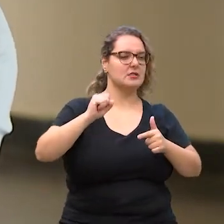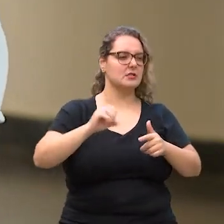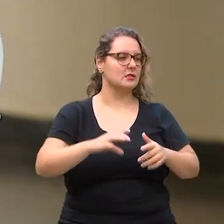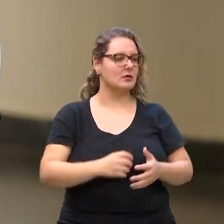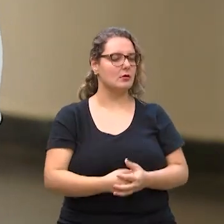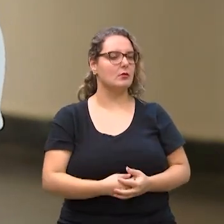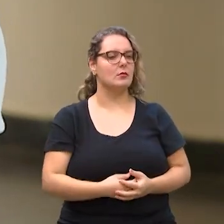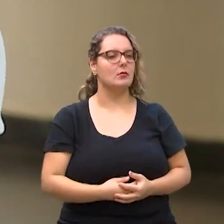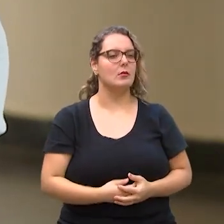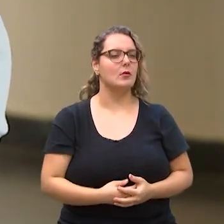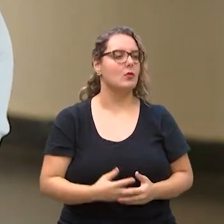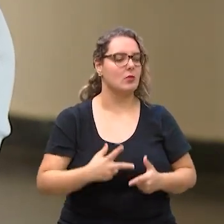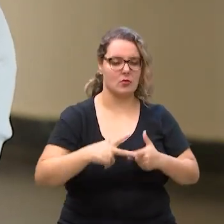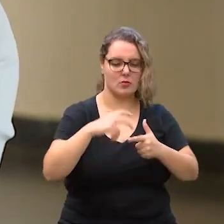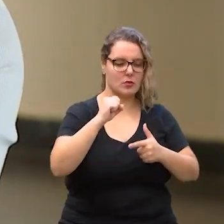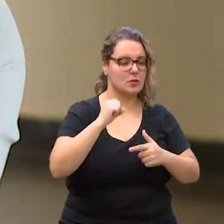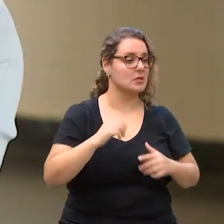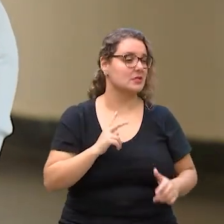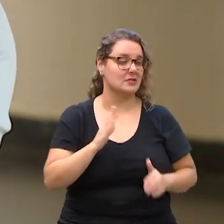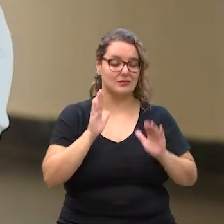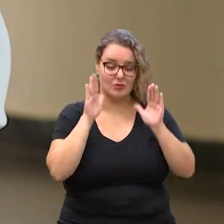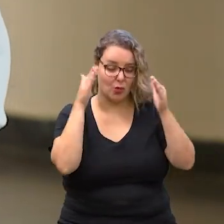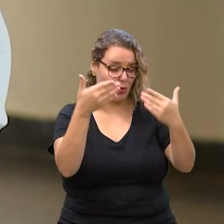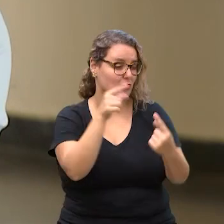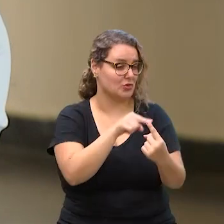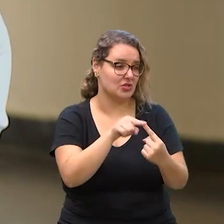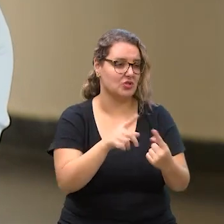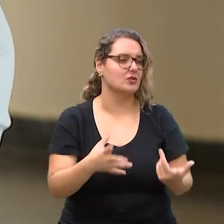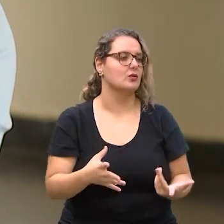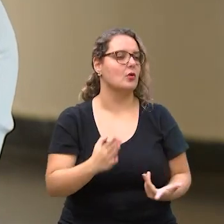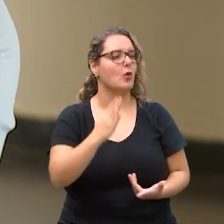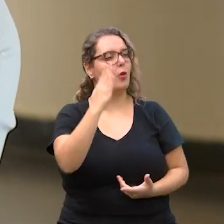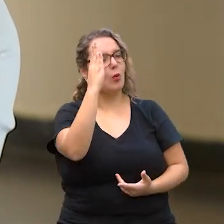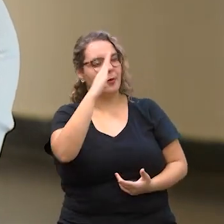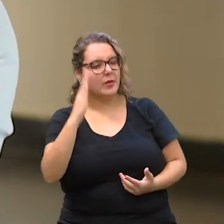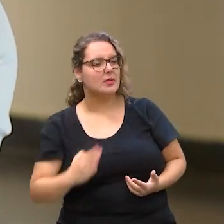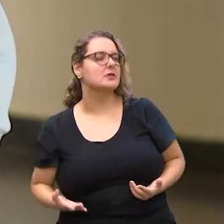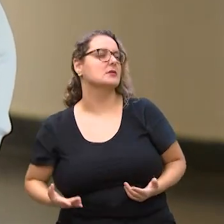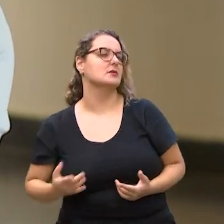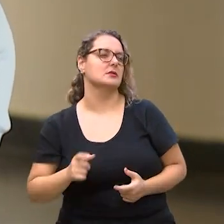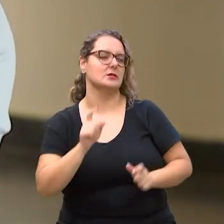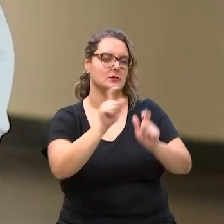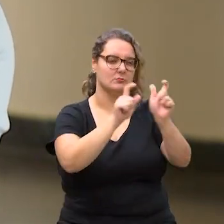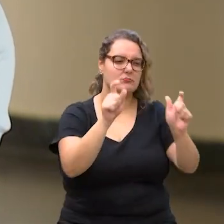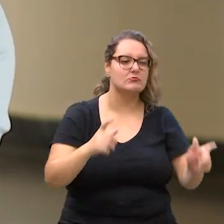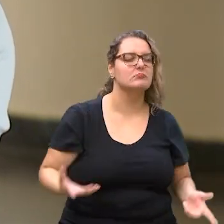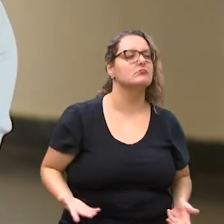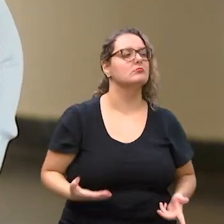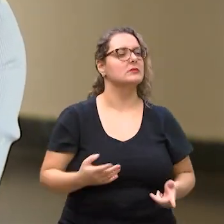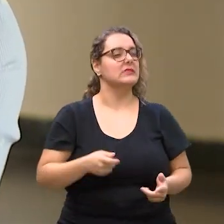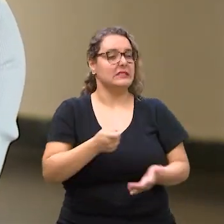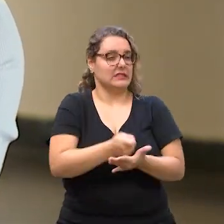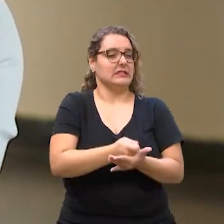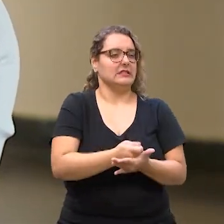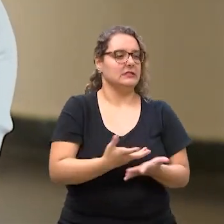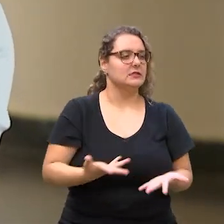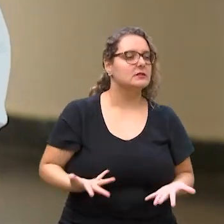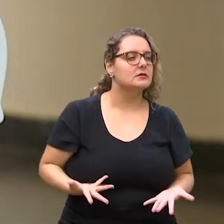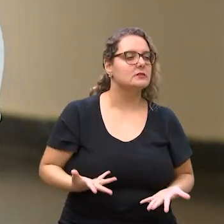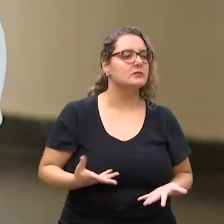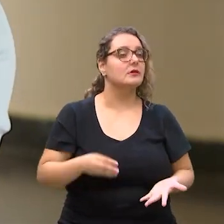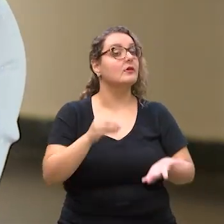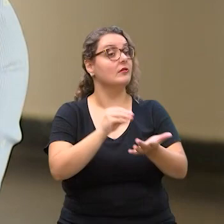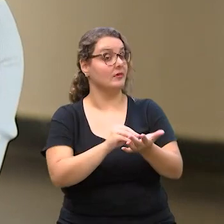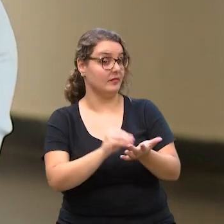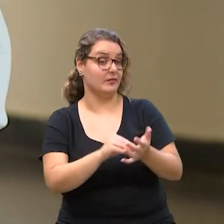vencer e conquistar o objetivo, é muito legal. Então acho que o brasileiro tem essa característica de ser sempre na raça, né? Embora falte muita